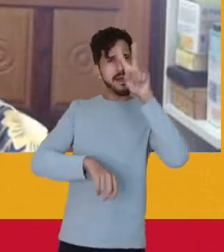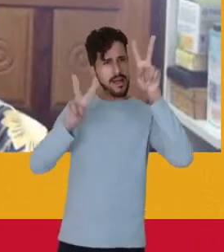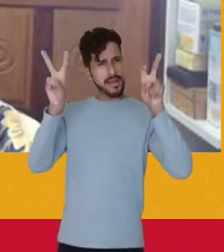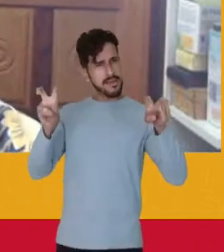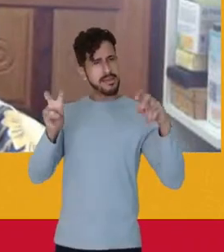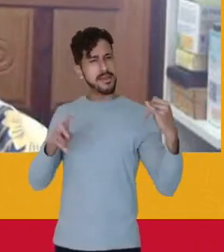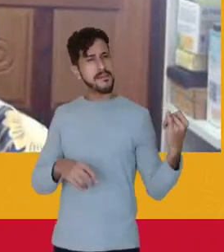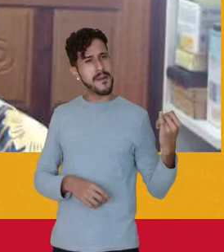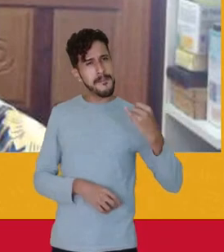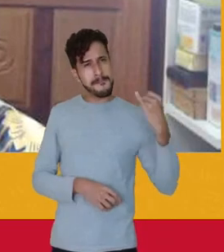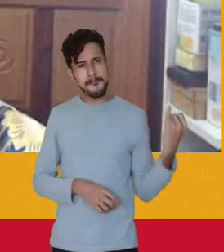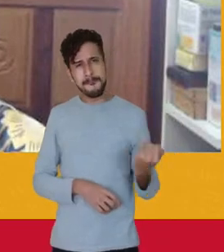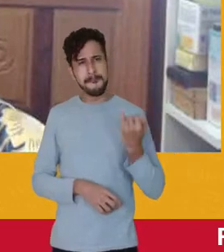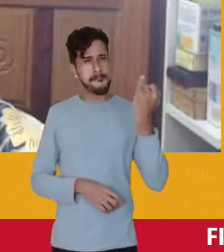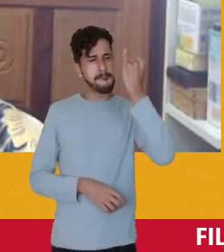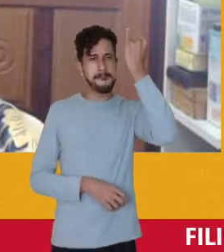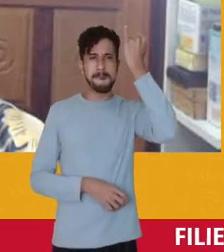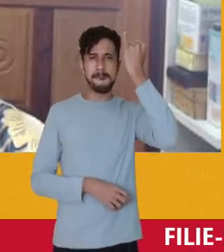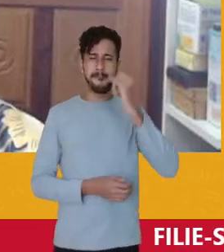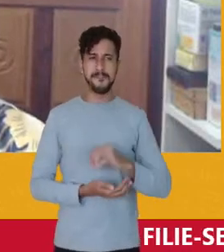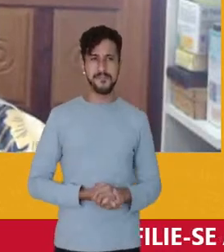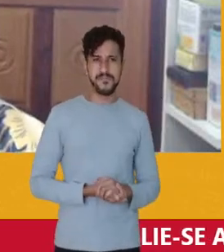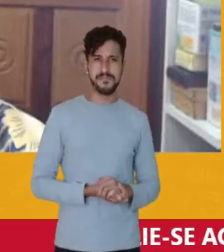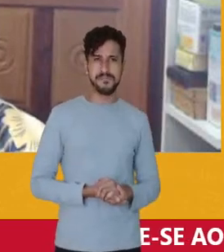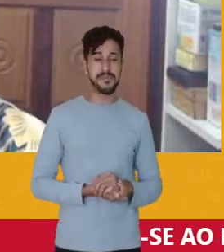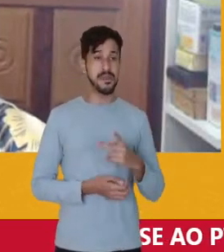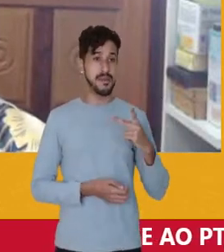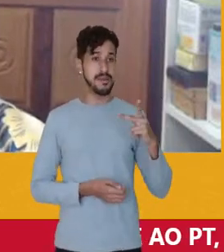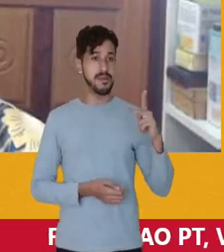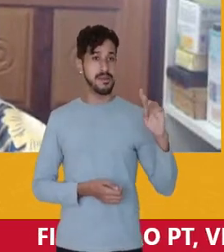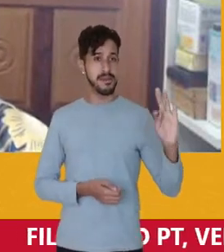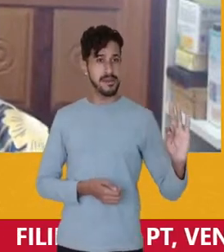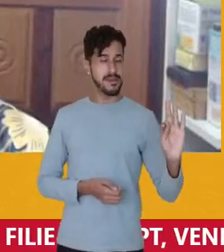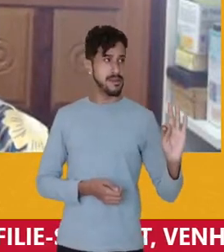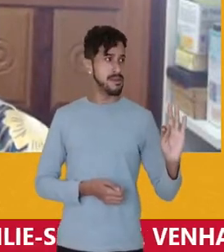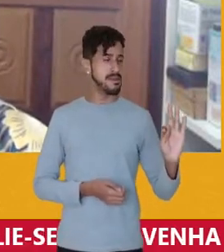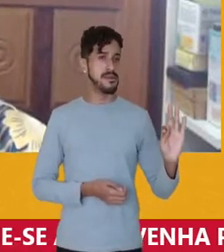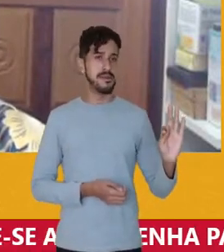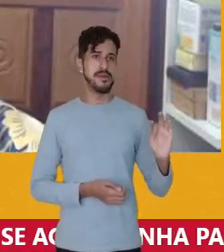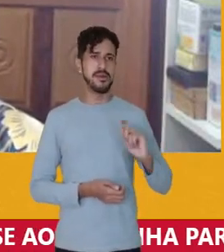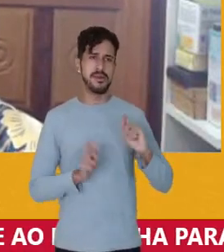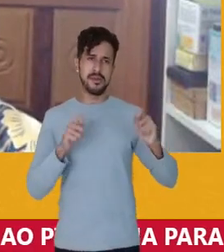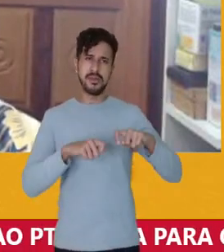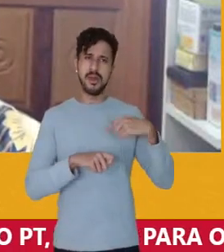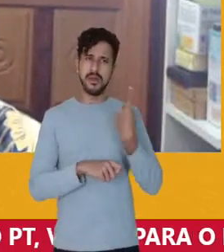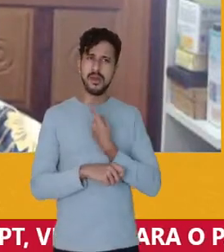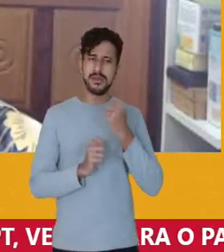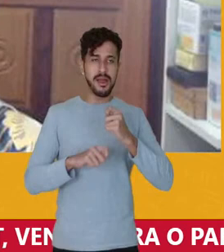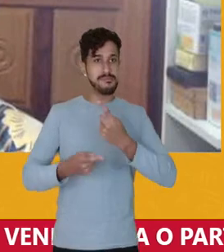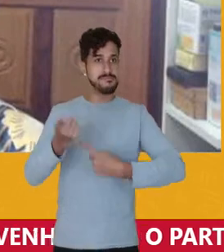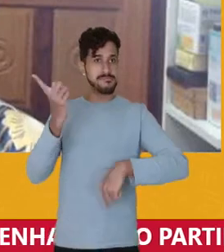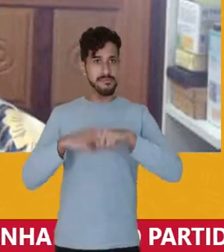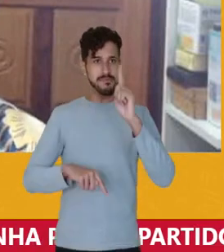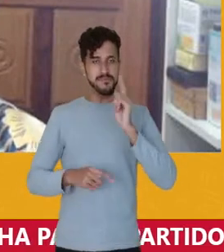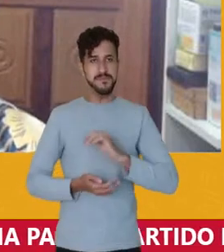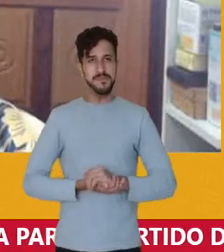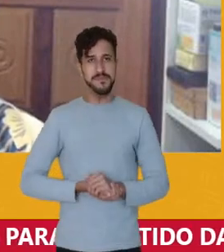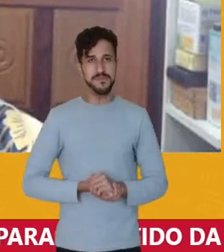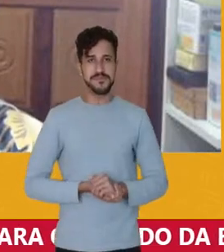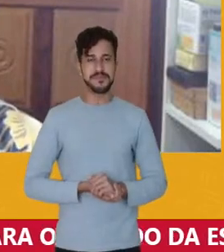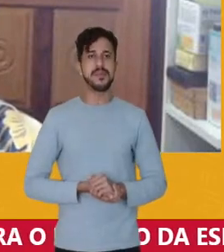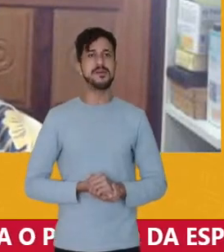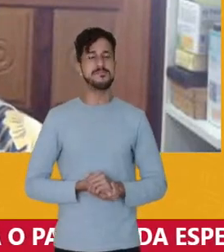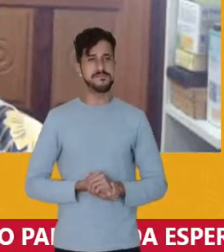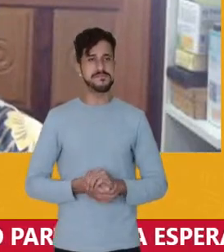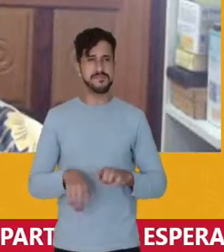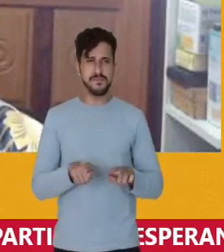tema extremamente importante. E para o PT, porque eu acho que a gente pode fazer a diferença, né?